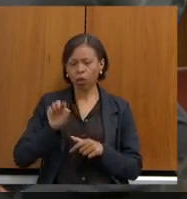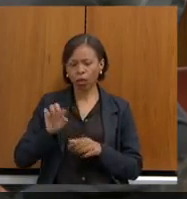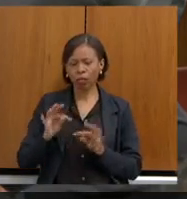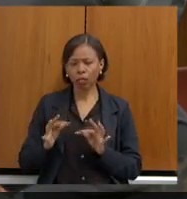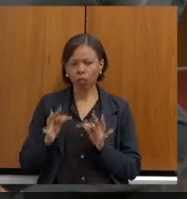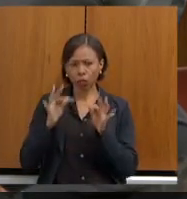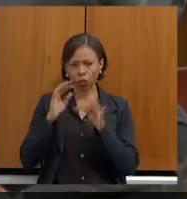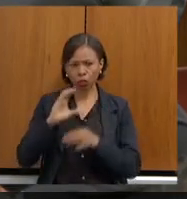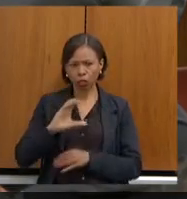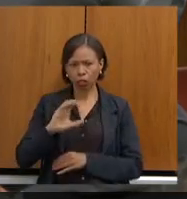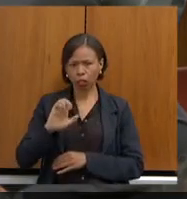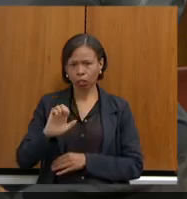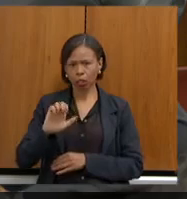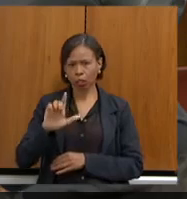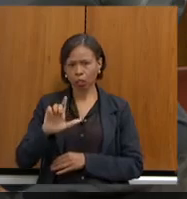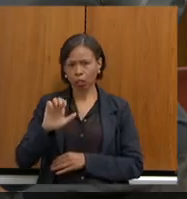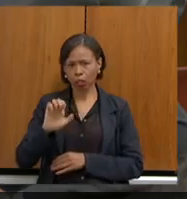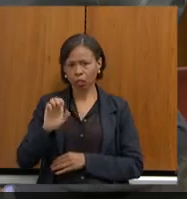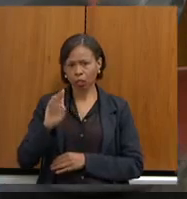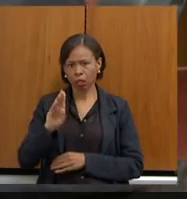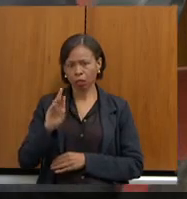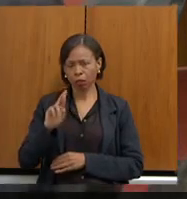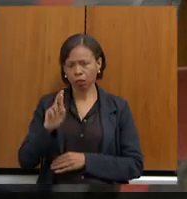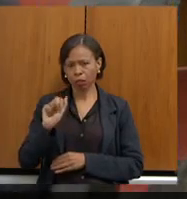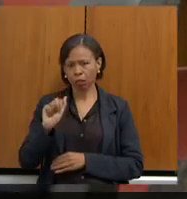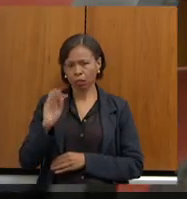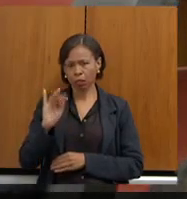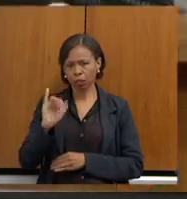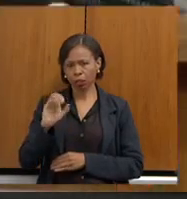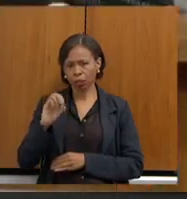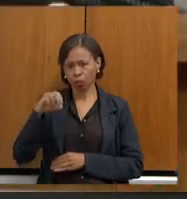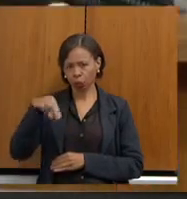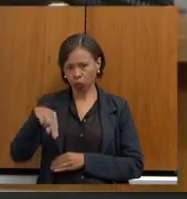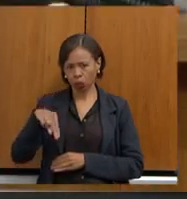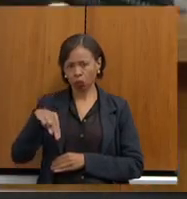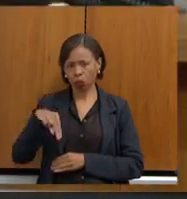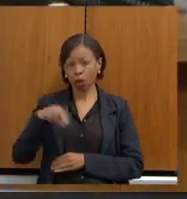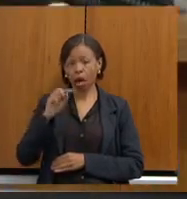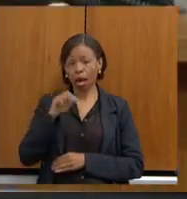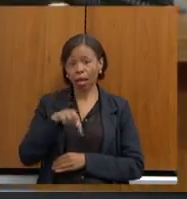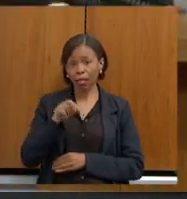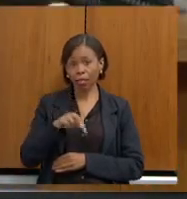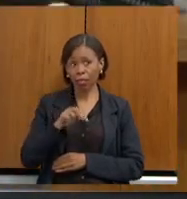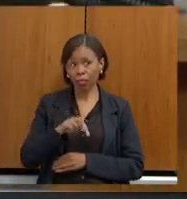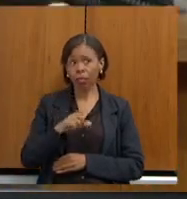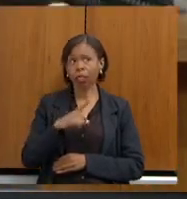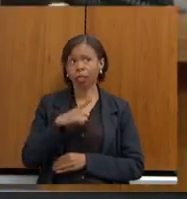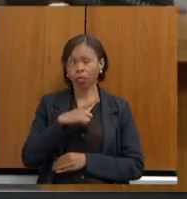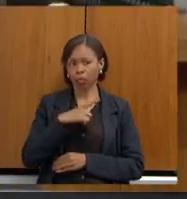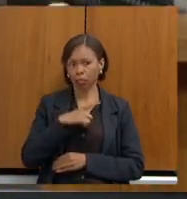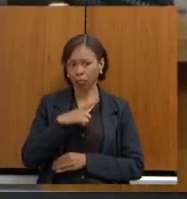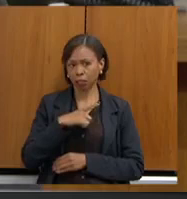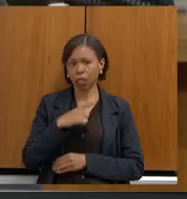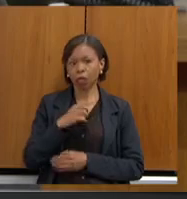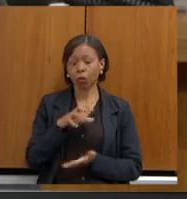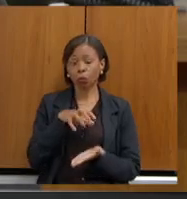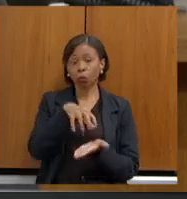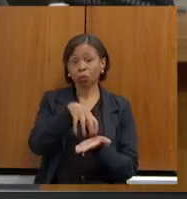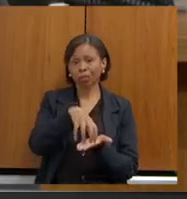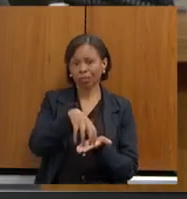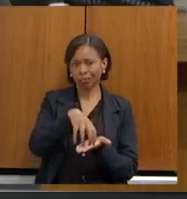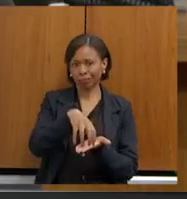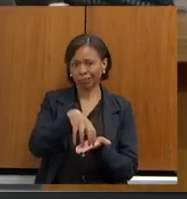trabalho desce construindo uma lógica que na capital para termos uma central Estadual também de